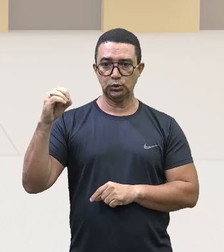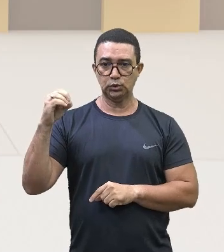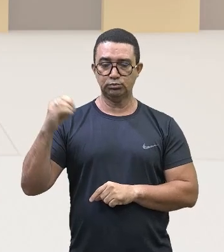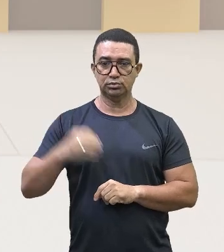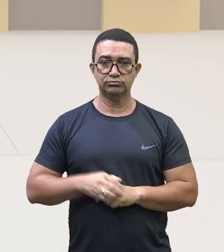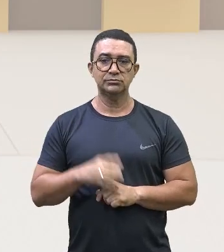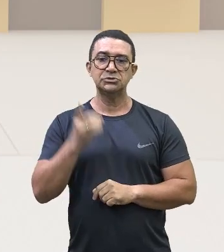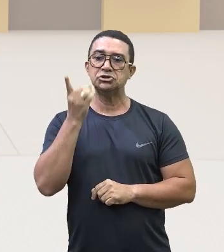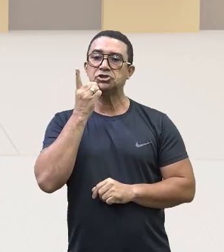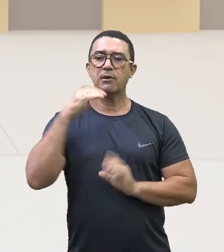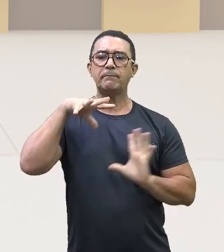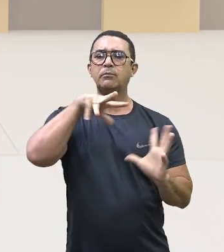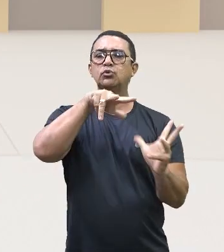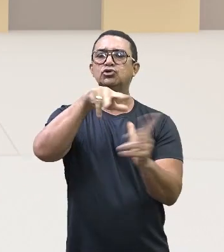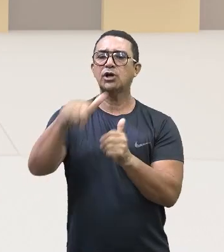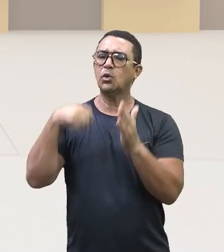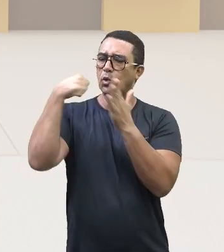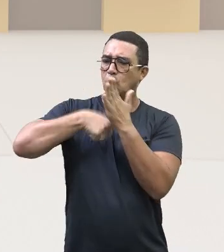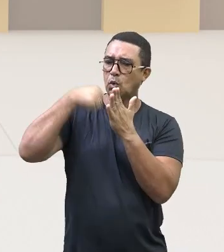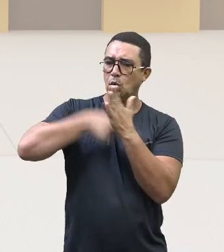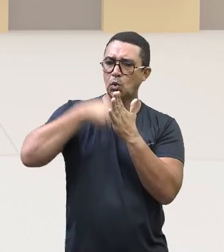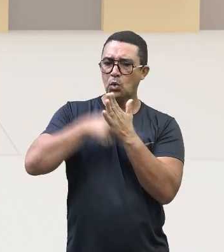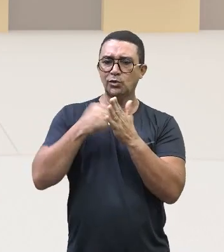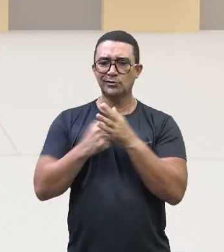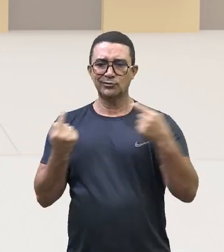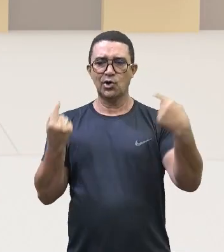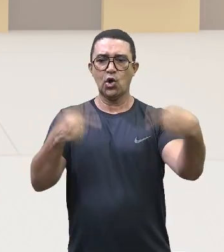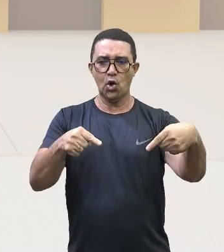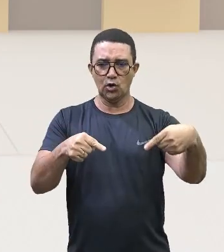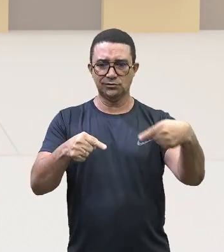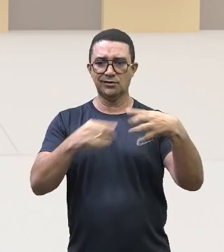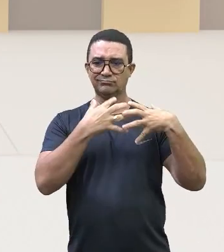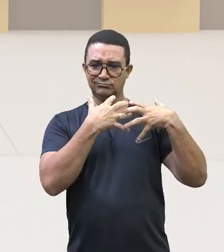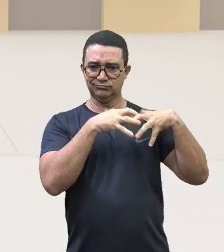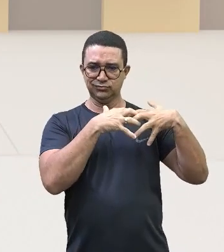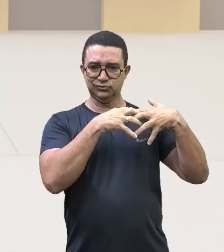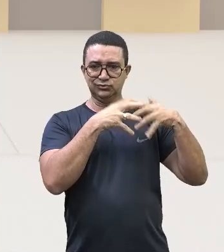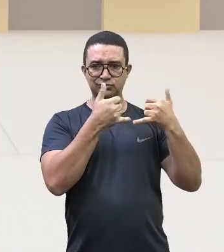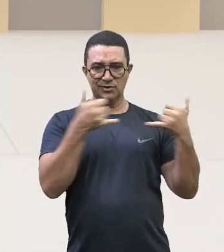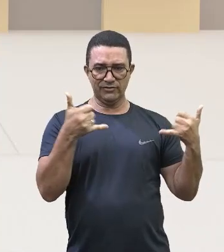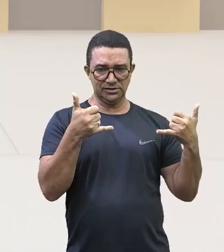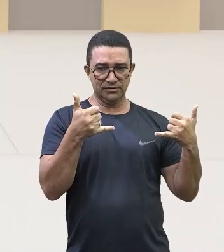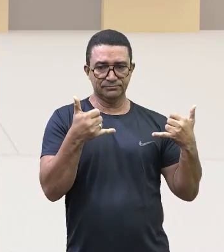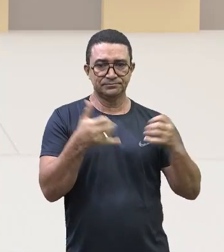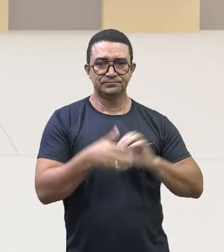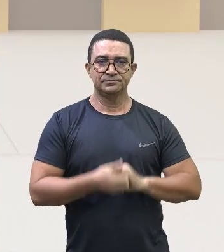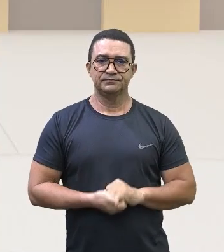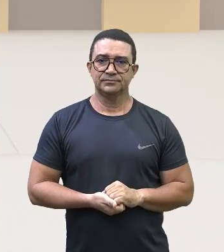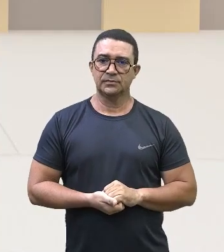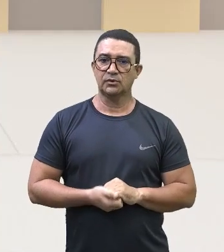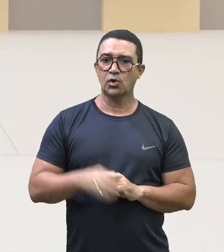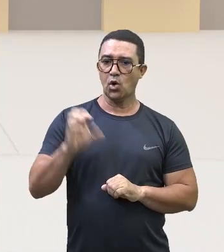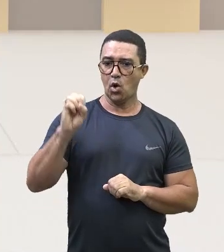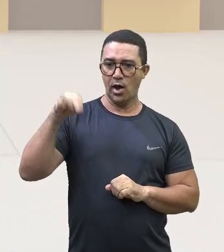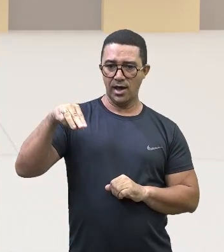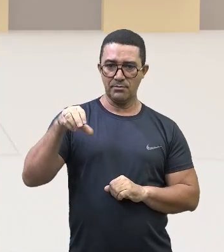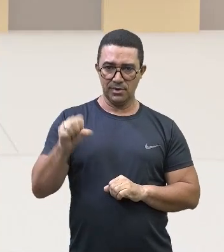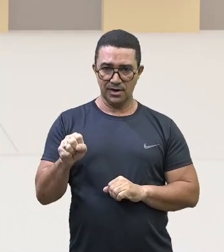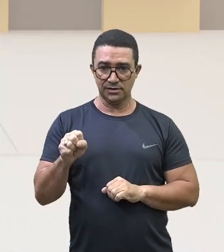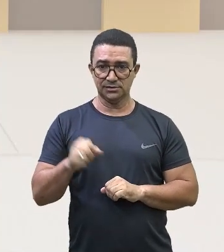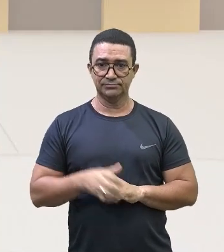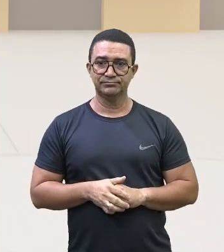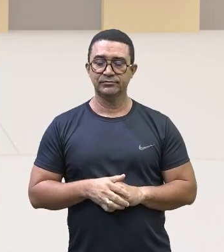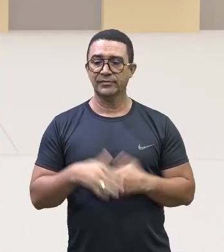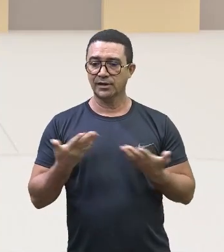o Dia Mundial de Combate ao AVC. E também, segundo dados da OMS, que é a Organização Mundial da